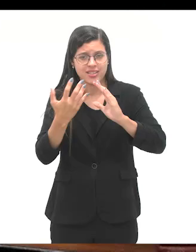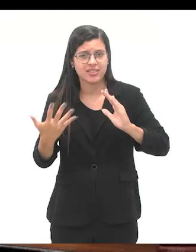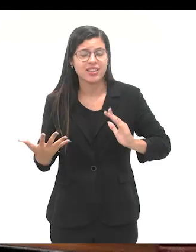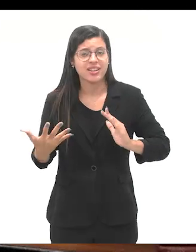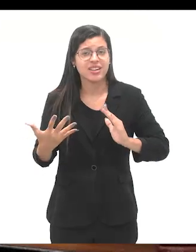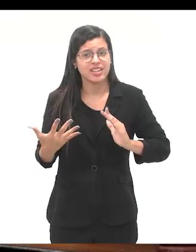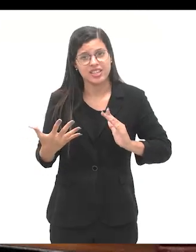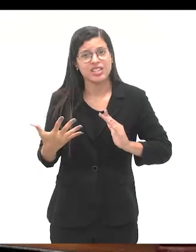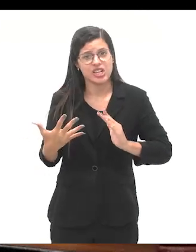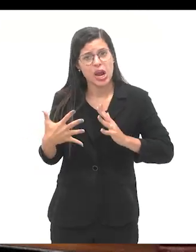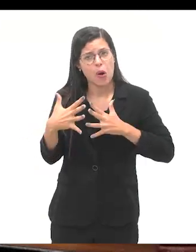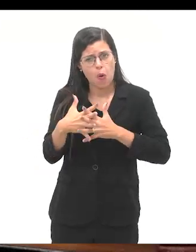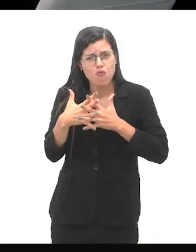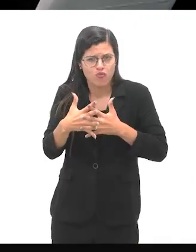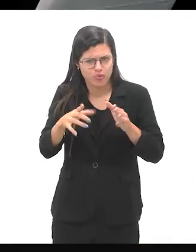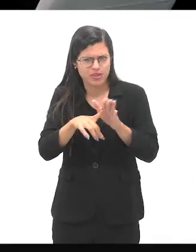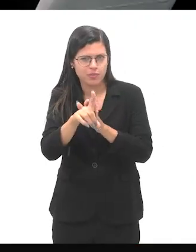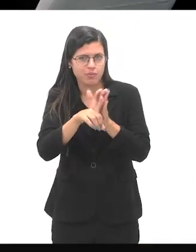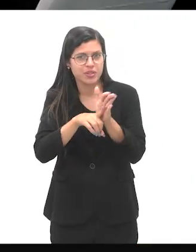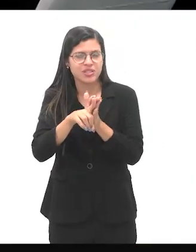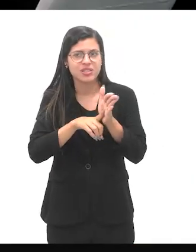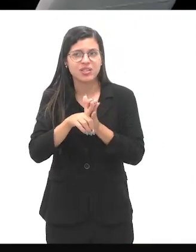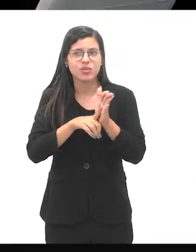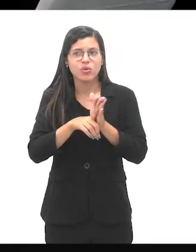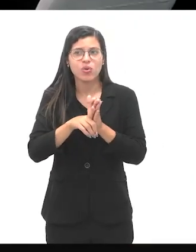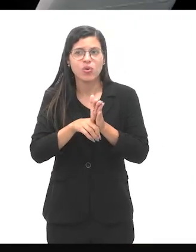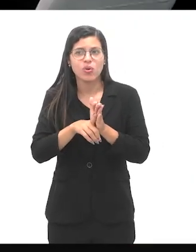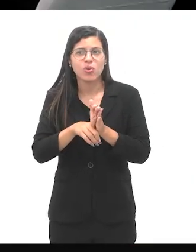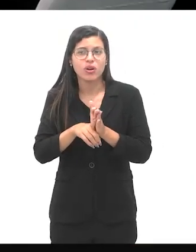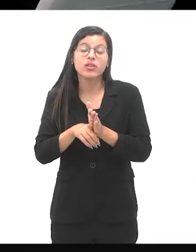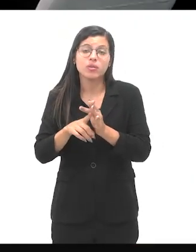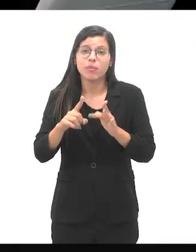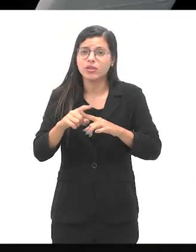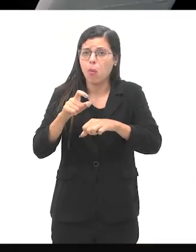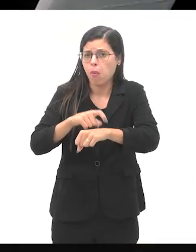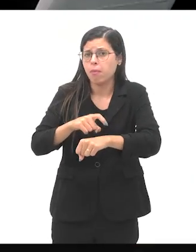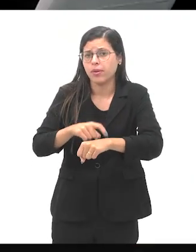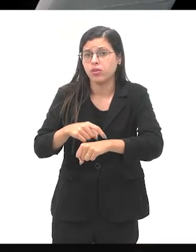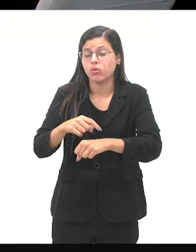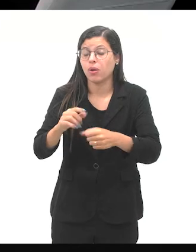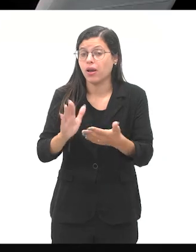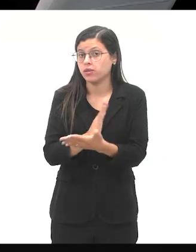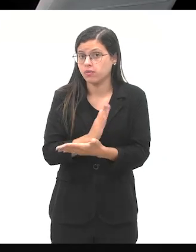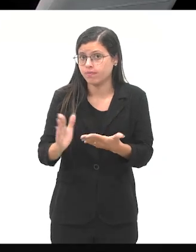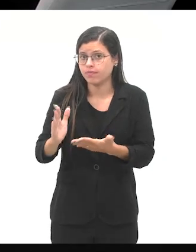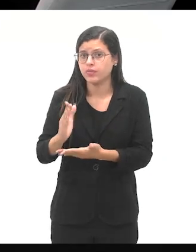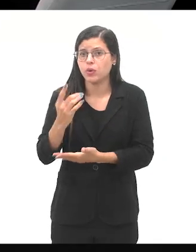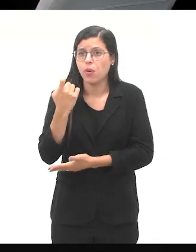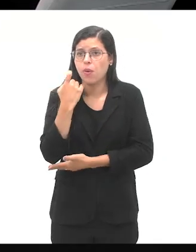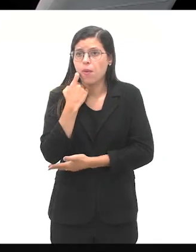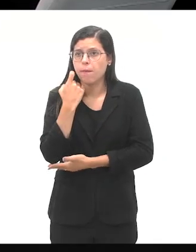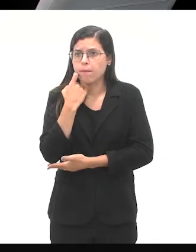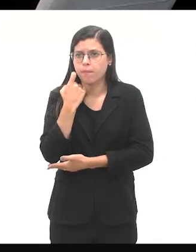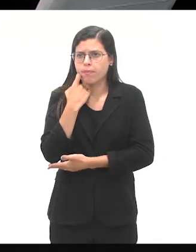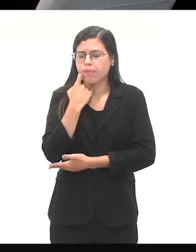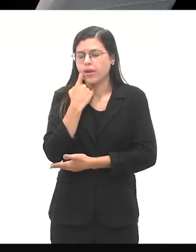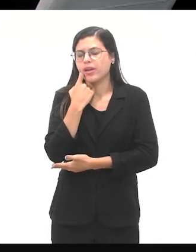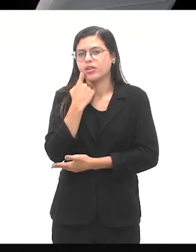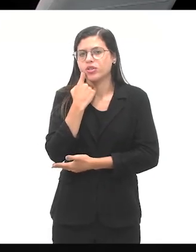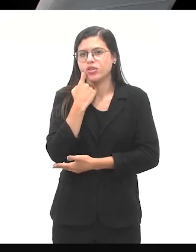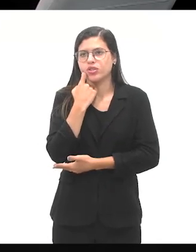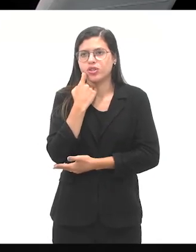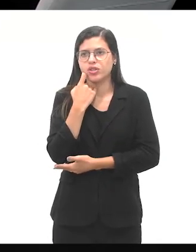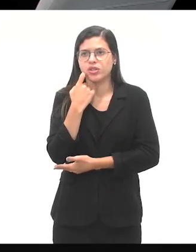das vezes é emblemática até para os pesquisadores, mas porque é aquele momento, às vezes o peixe no Porto Seixo, por